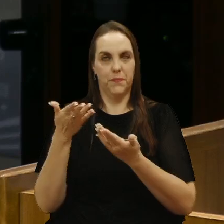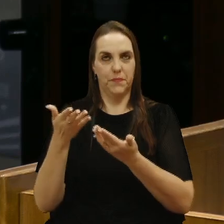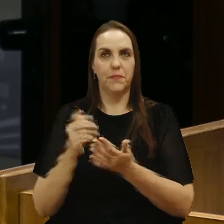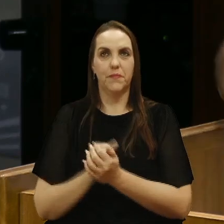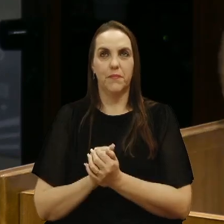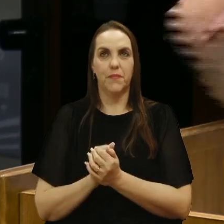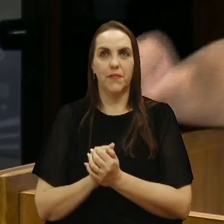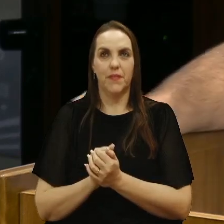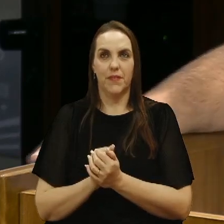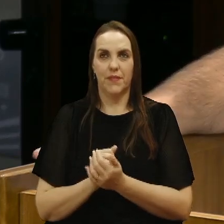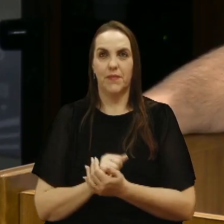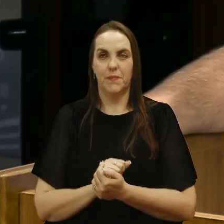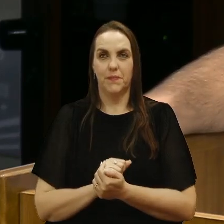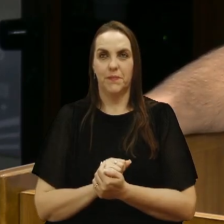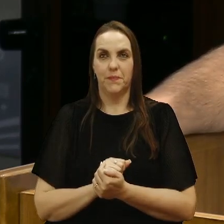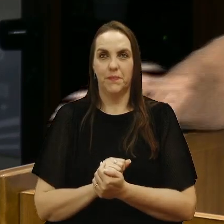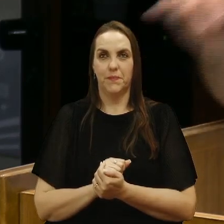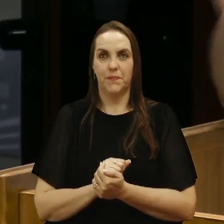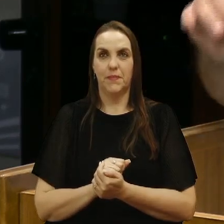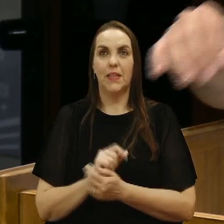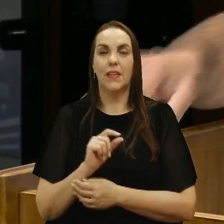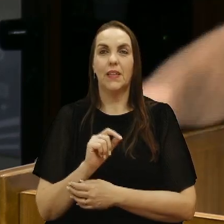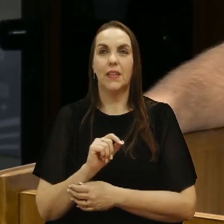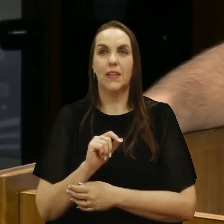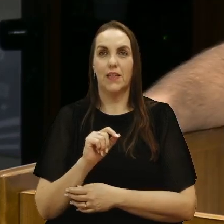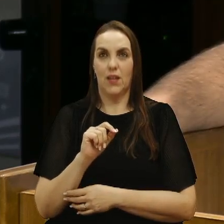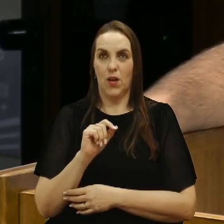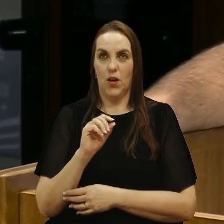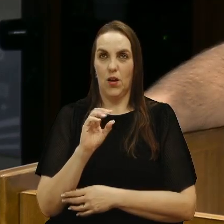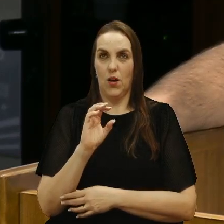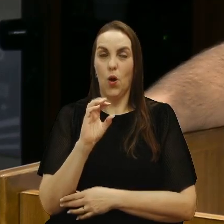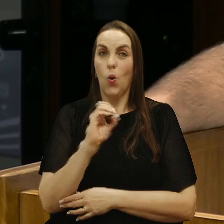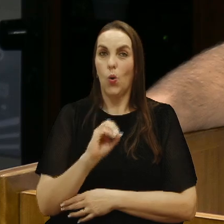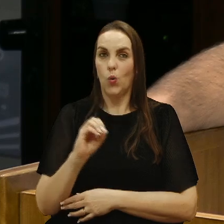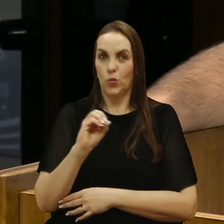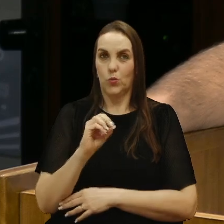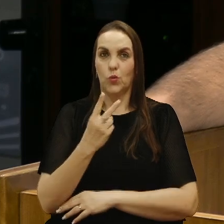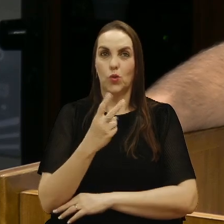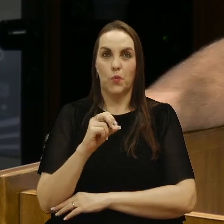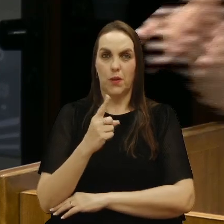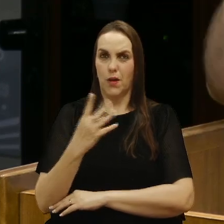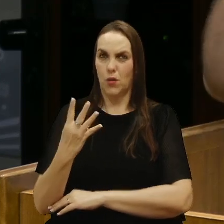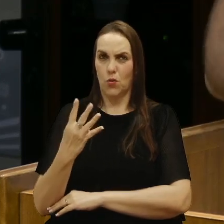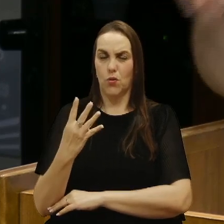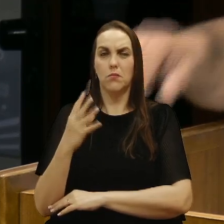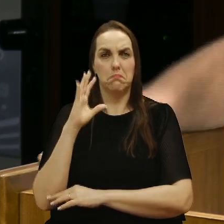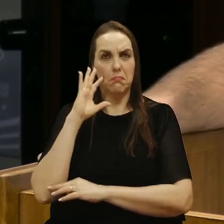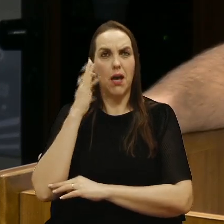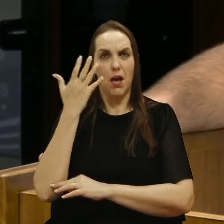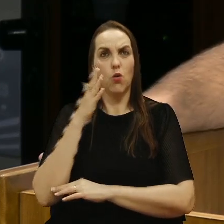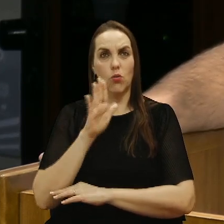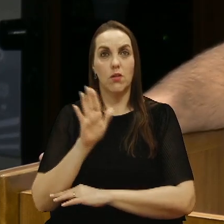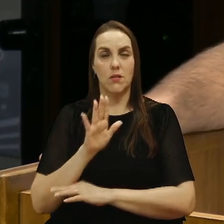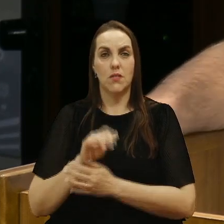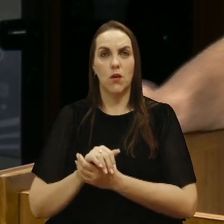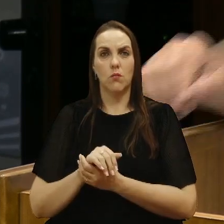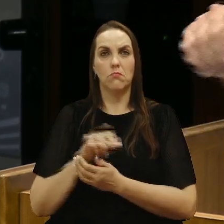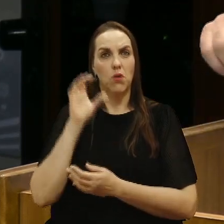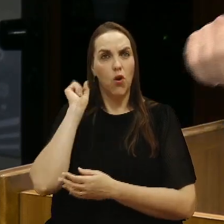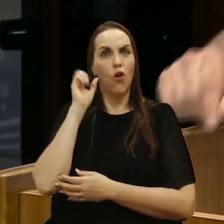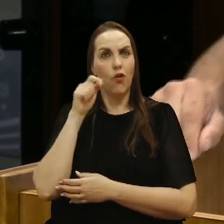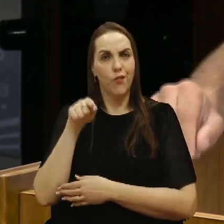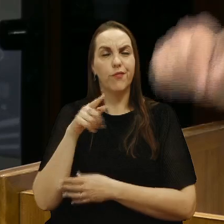Desde 2014 ocorre esse pleito. Ok, ouvi isso algumas vezes hoje.